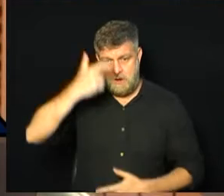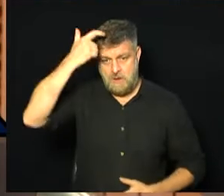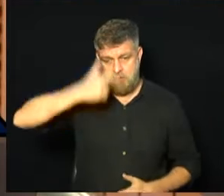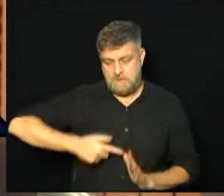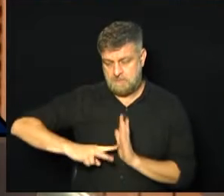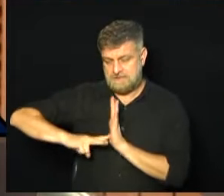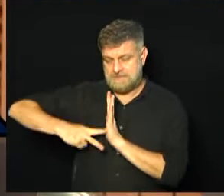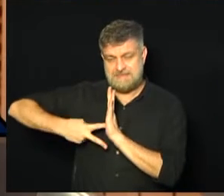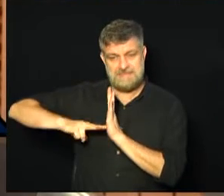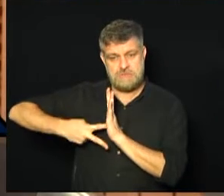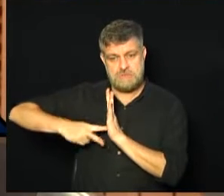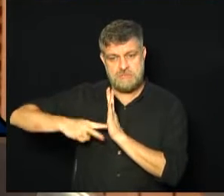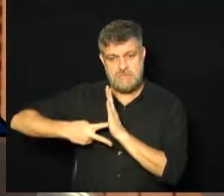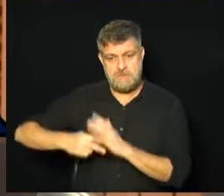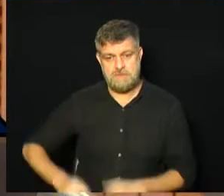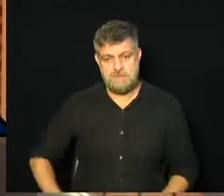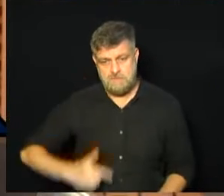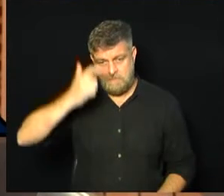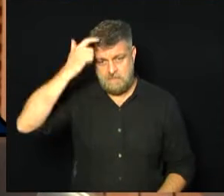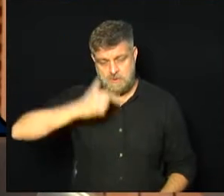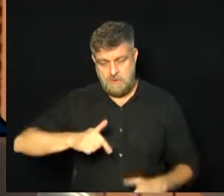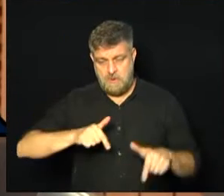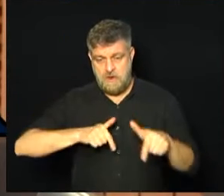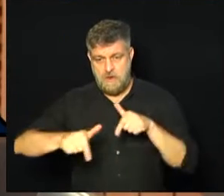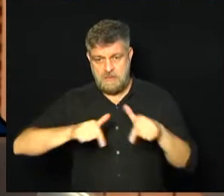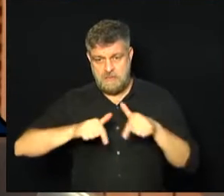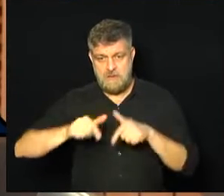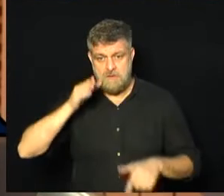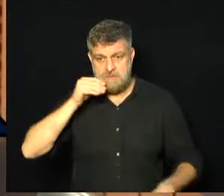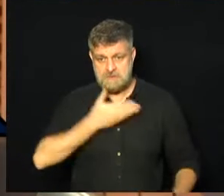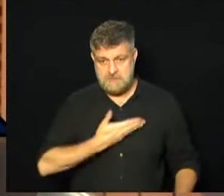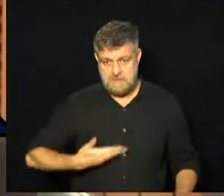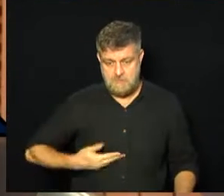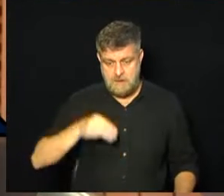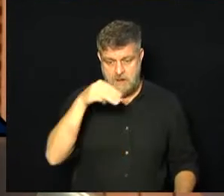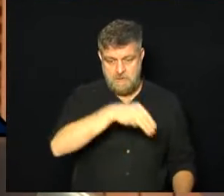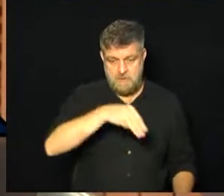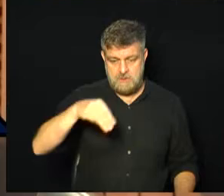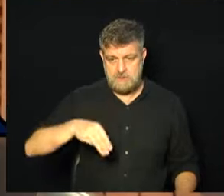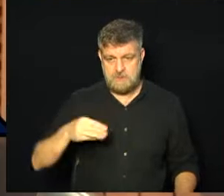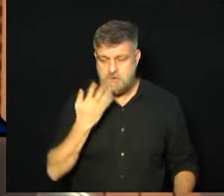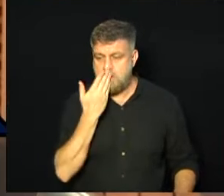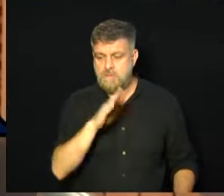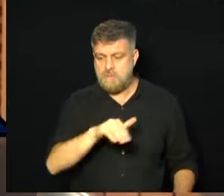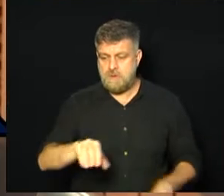sindical, sou trabalhadora do serviço público, monitora de educação infantil,